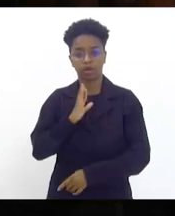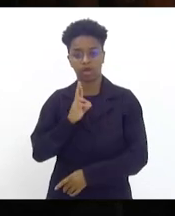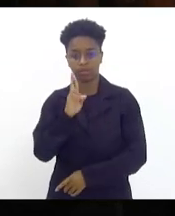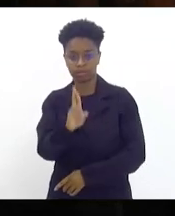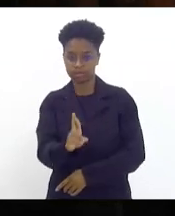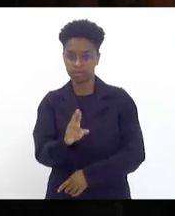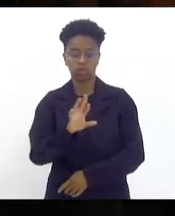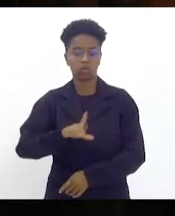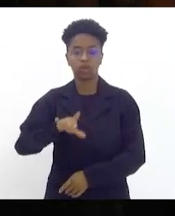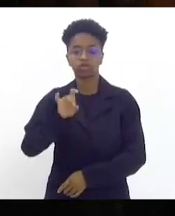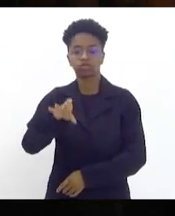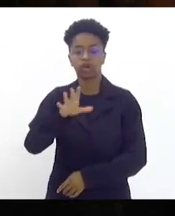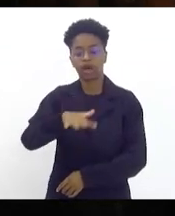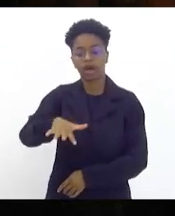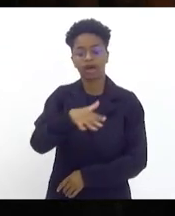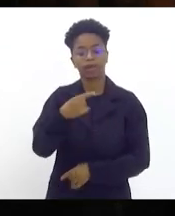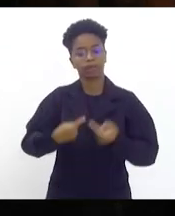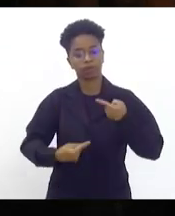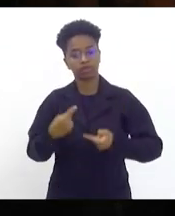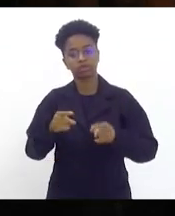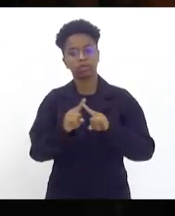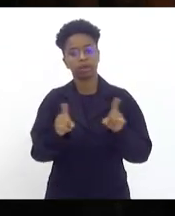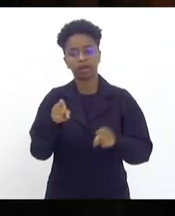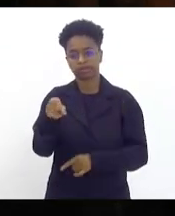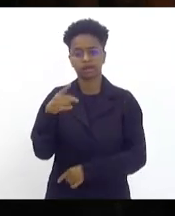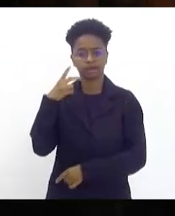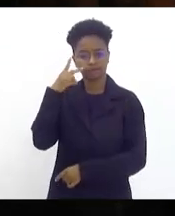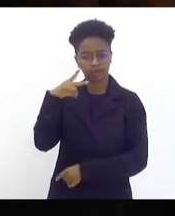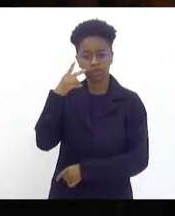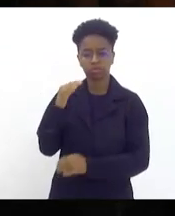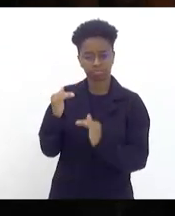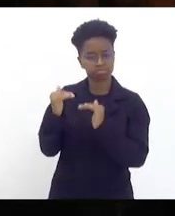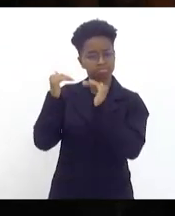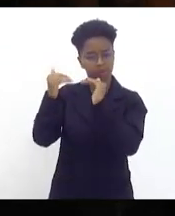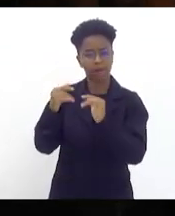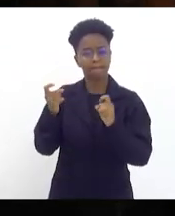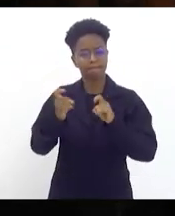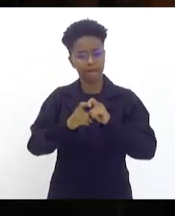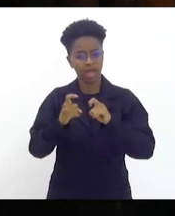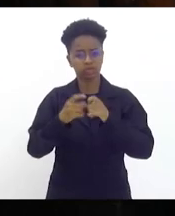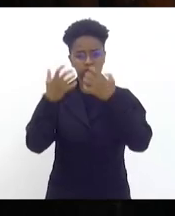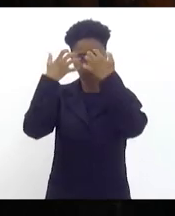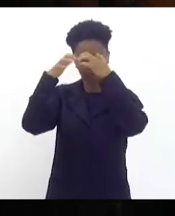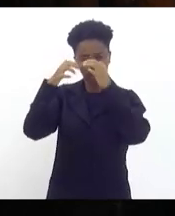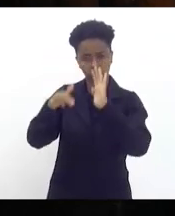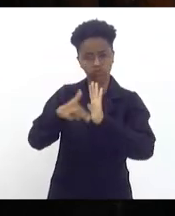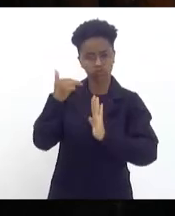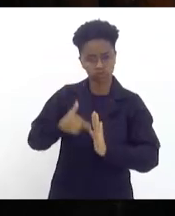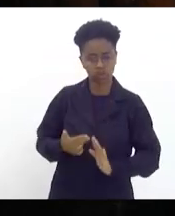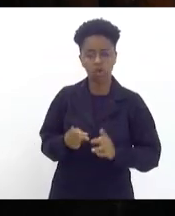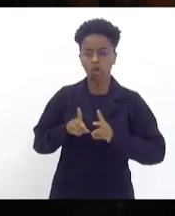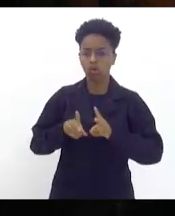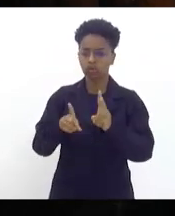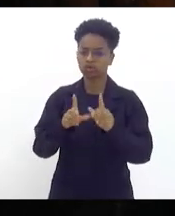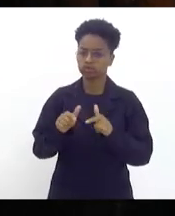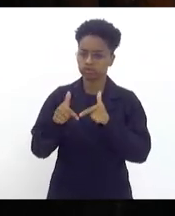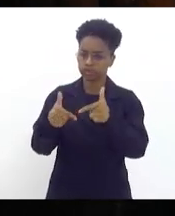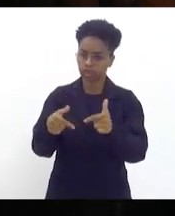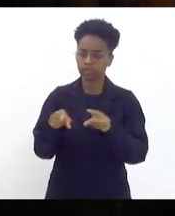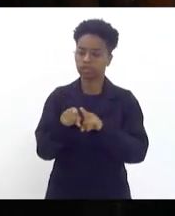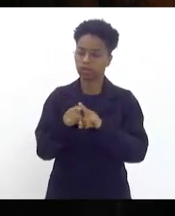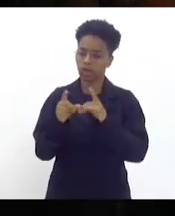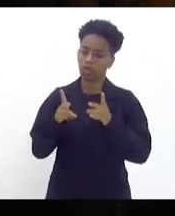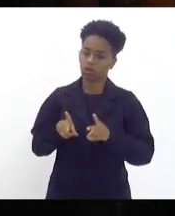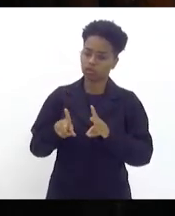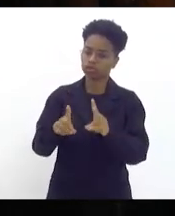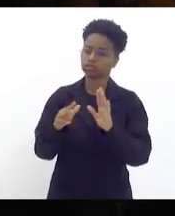não só do grupo político Mas um grande Vereador médico neurocirurgião que continua operando sendo um cirurgião